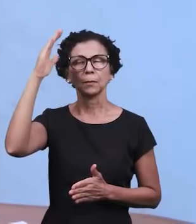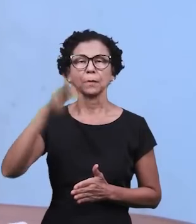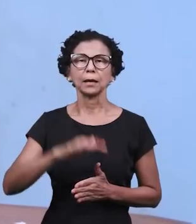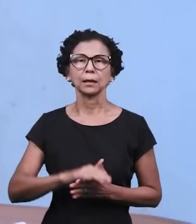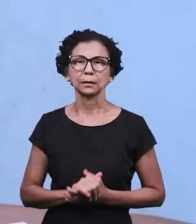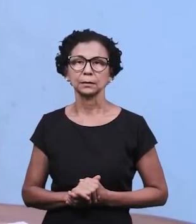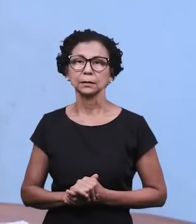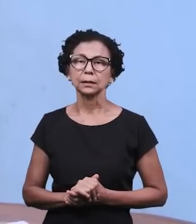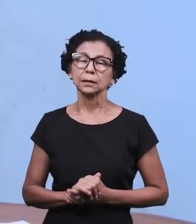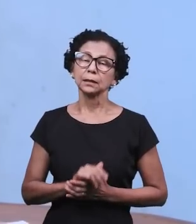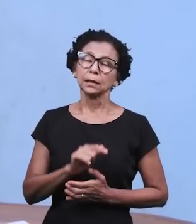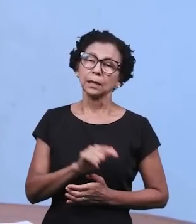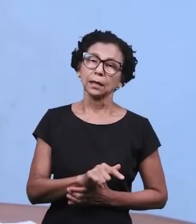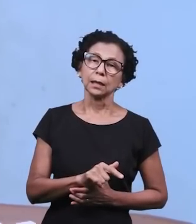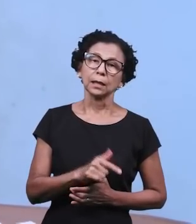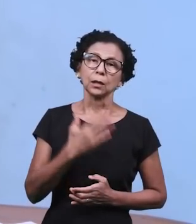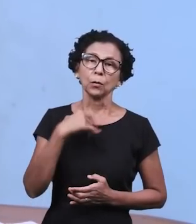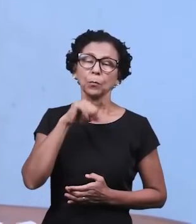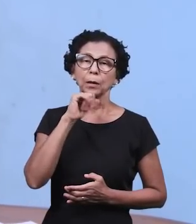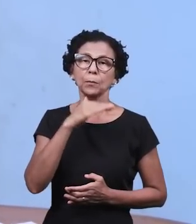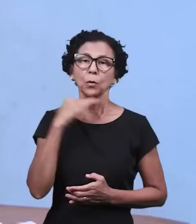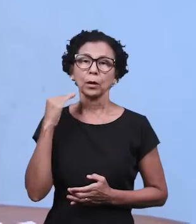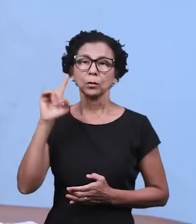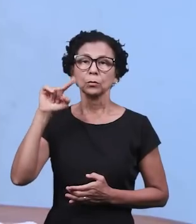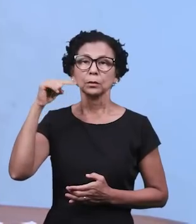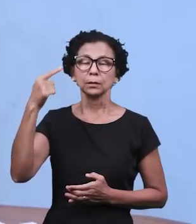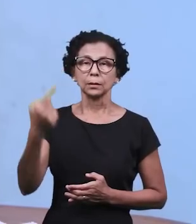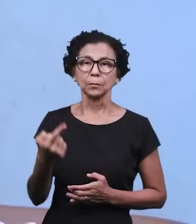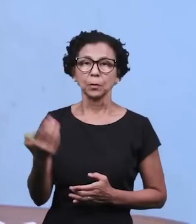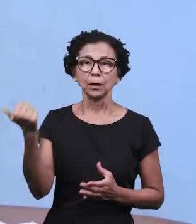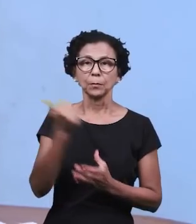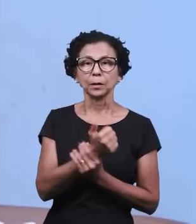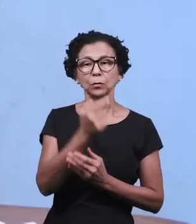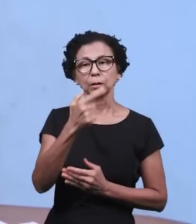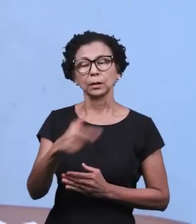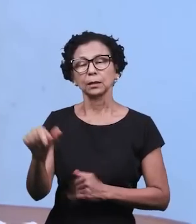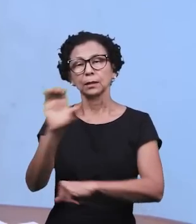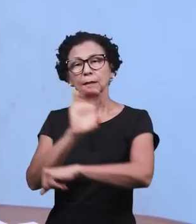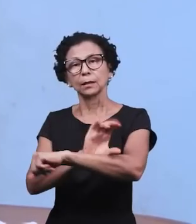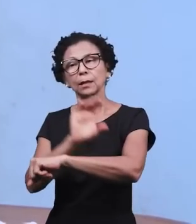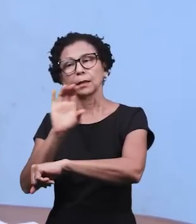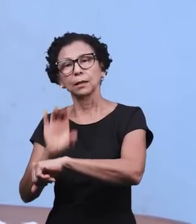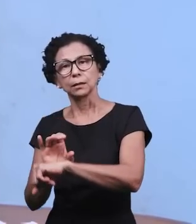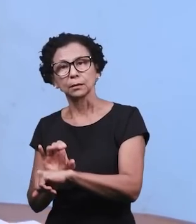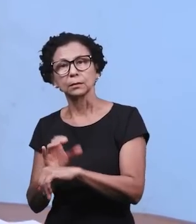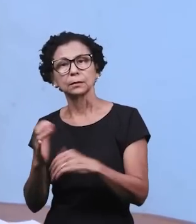Aí sim faz sentido. Até porque, então vamos dizer assim, Abraão